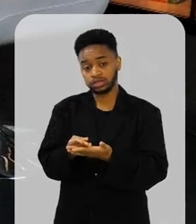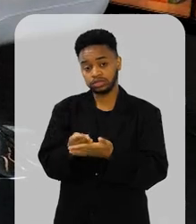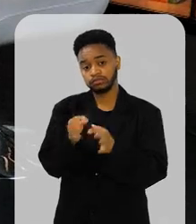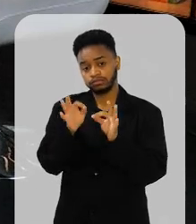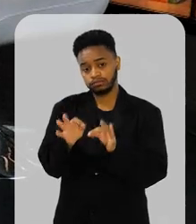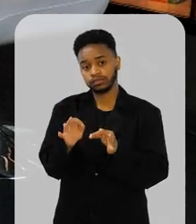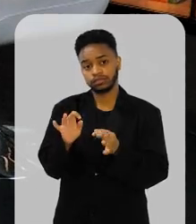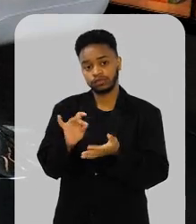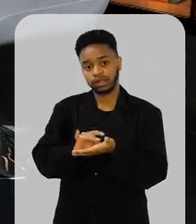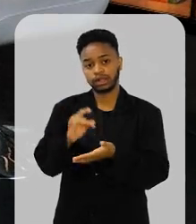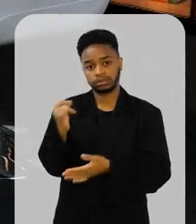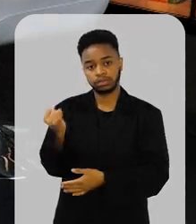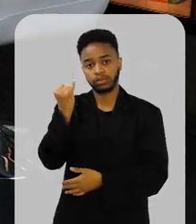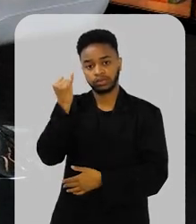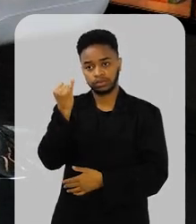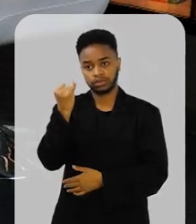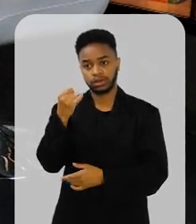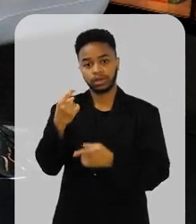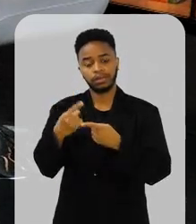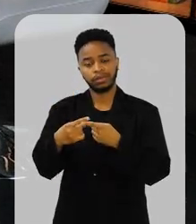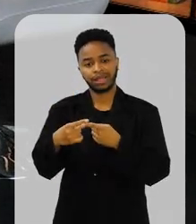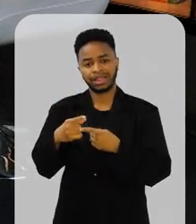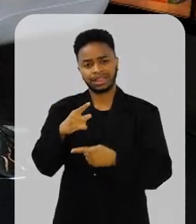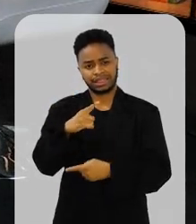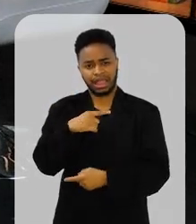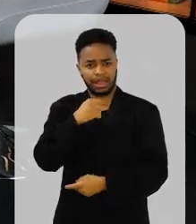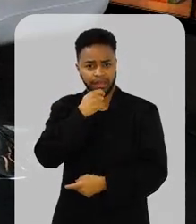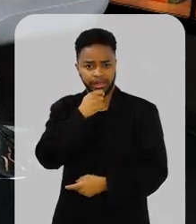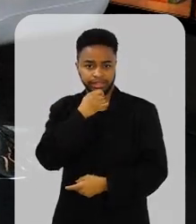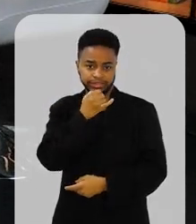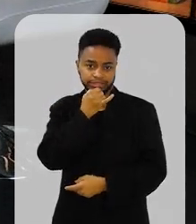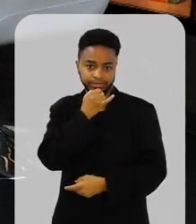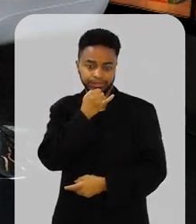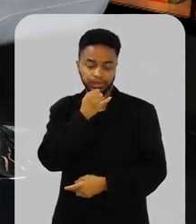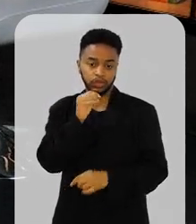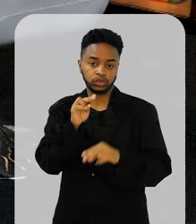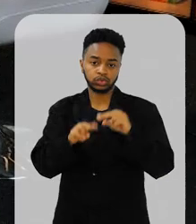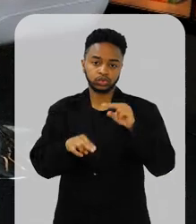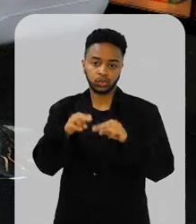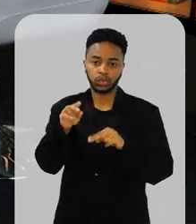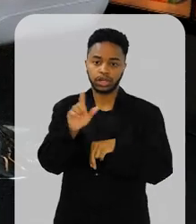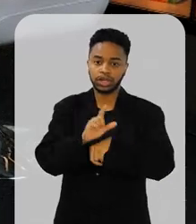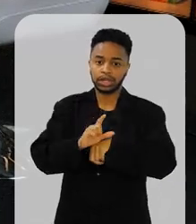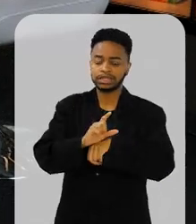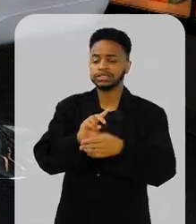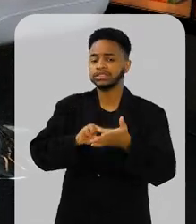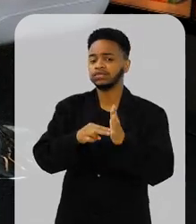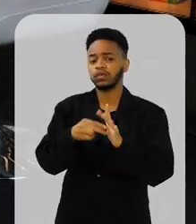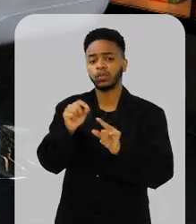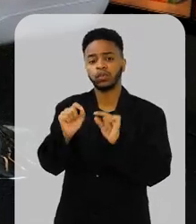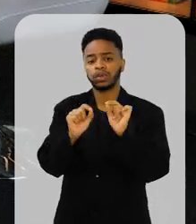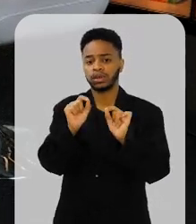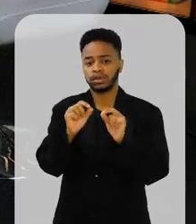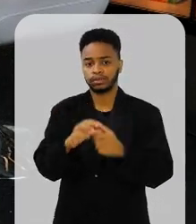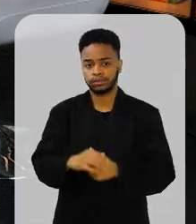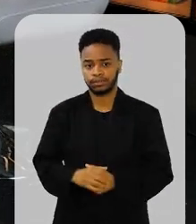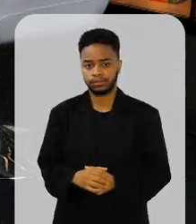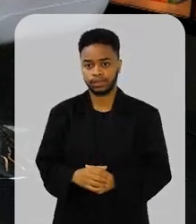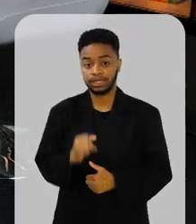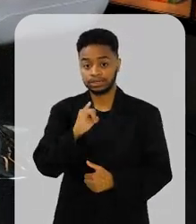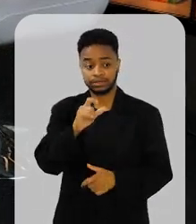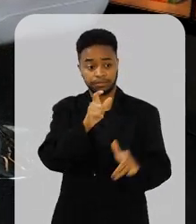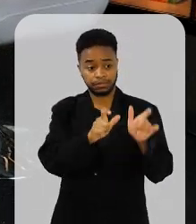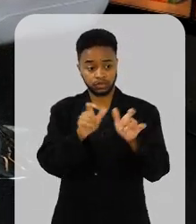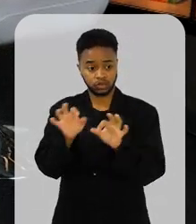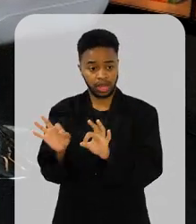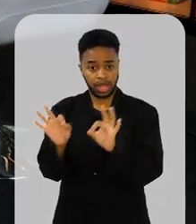muito, muito valioso. Sim, né? Claro. A gente ainda tem Junho Lilás. O que significa Junho Lilás para quem